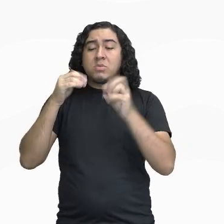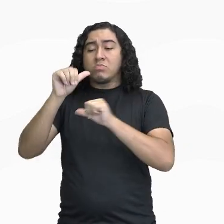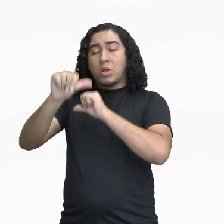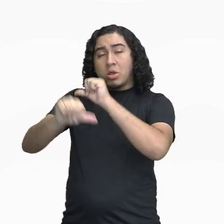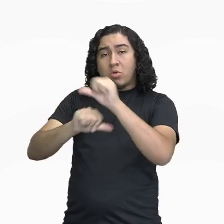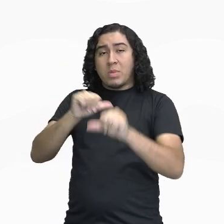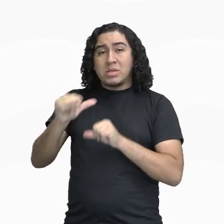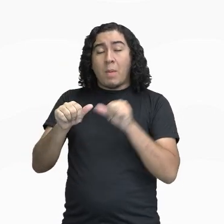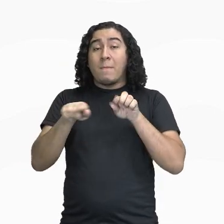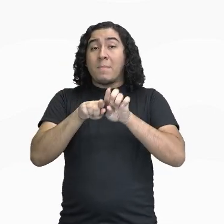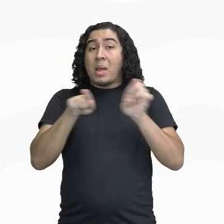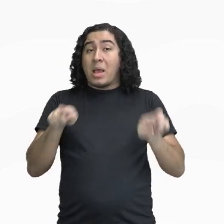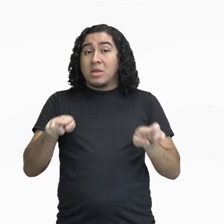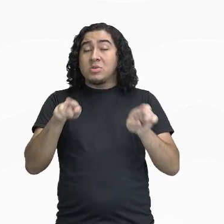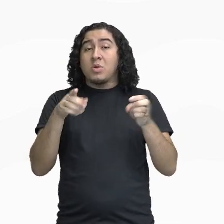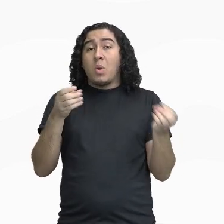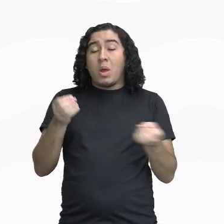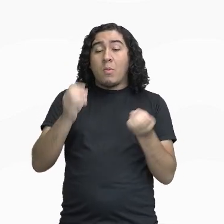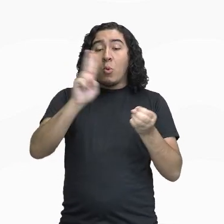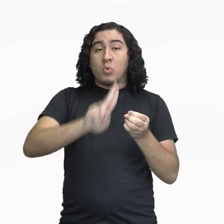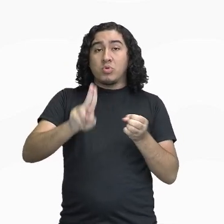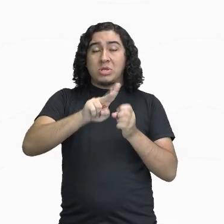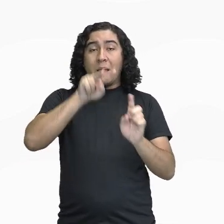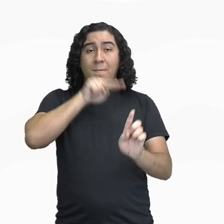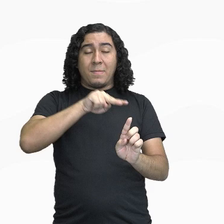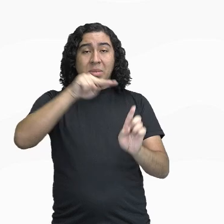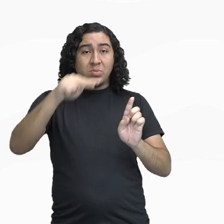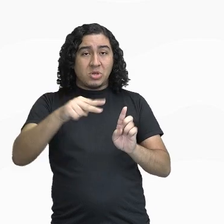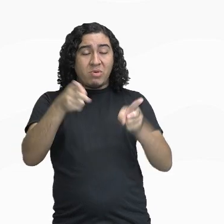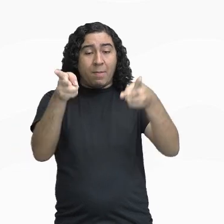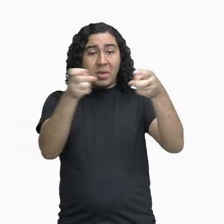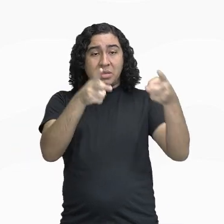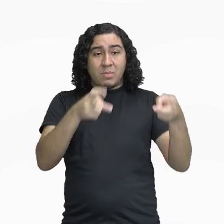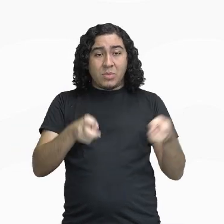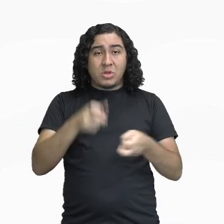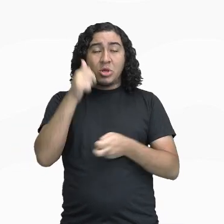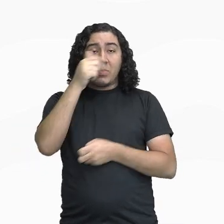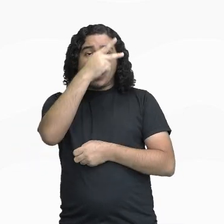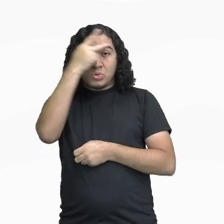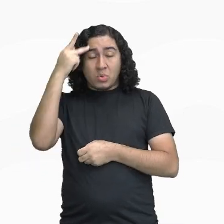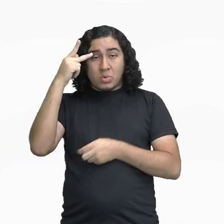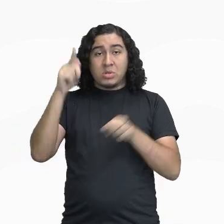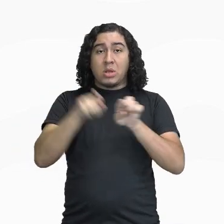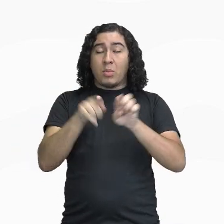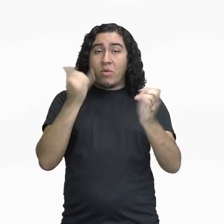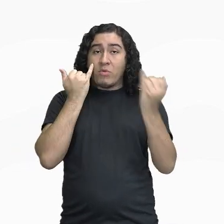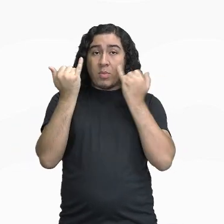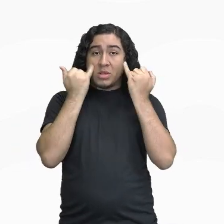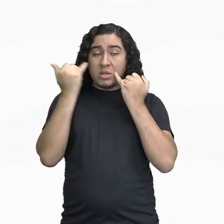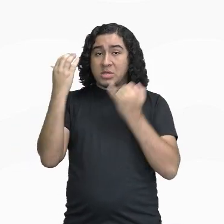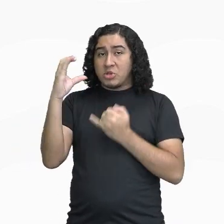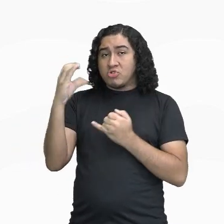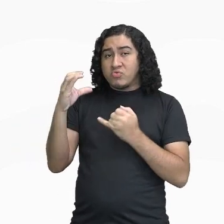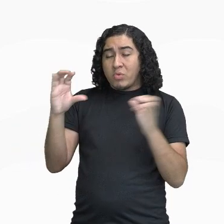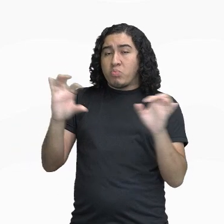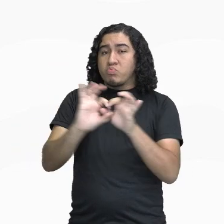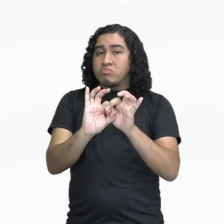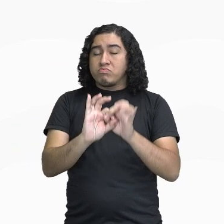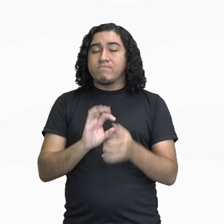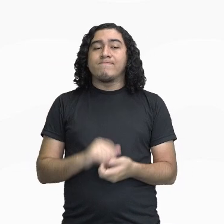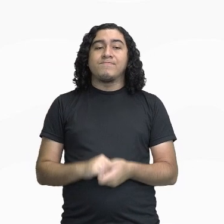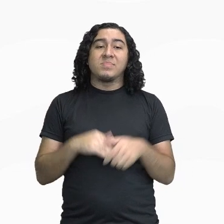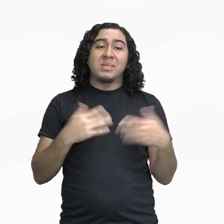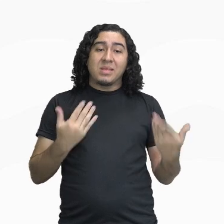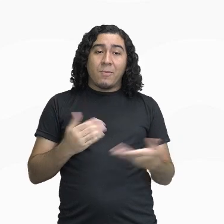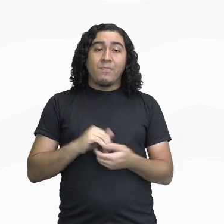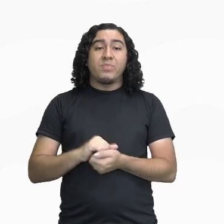a percepção das pessoas e dos dados científicos? Então vejam com a gente. Tanto cientistas quanto